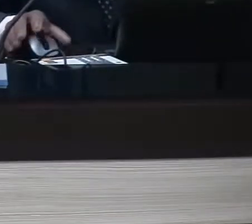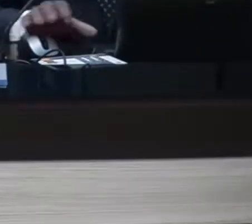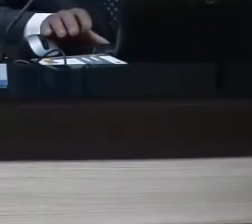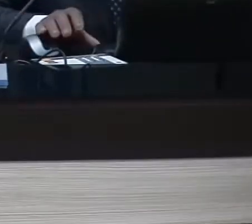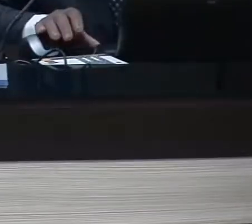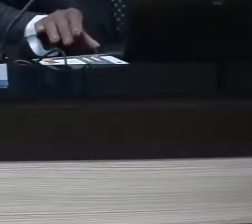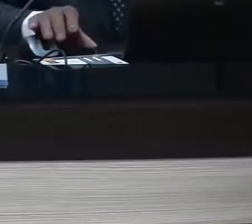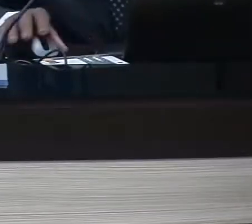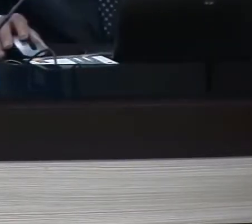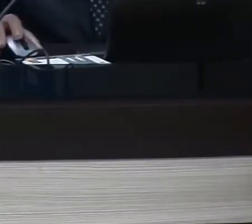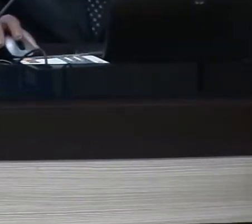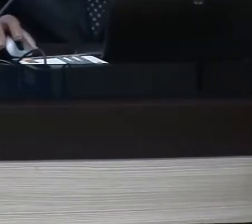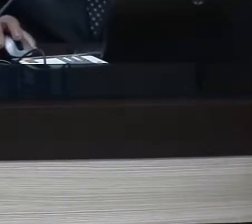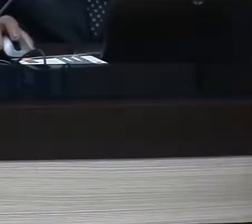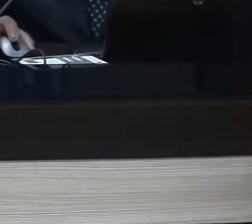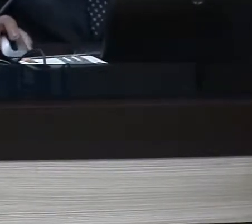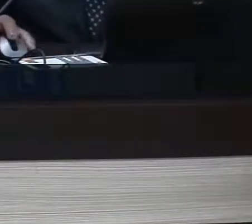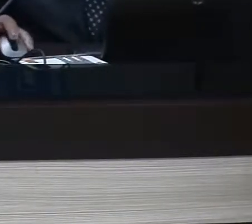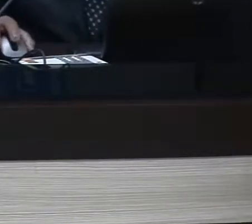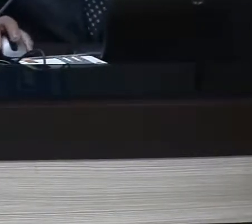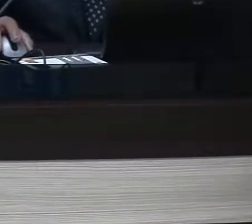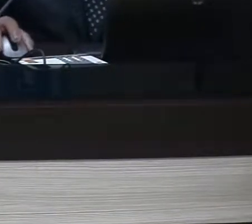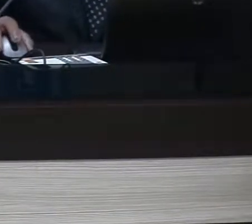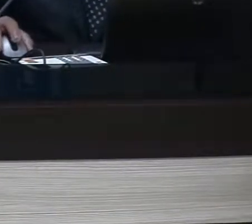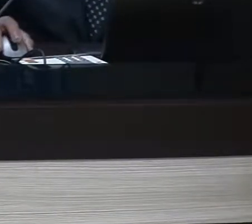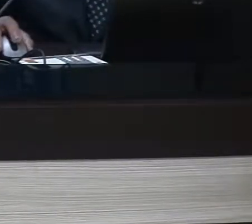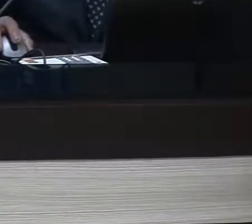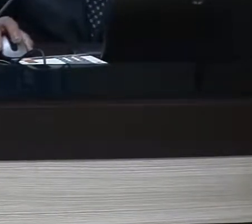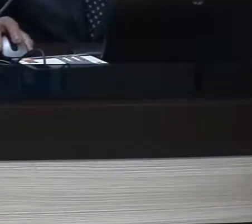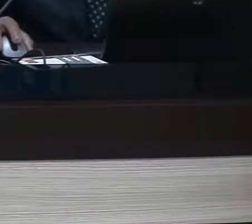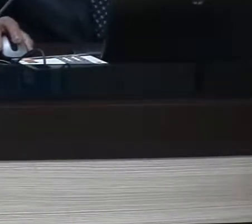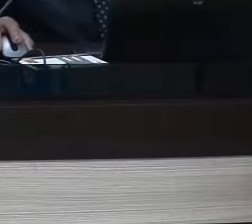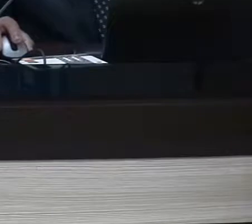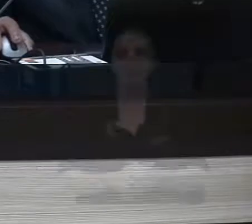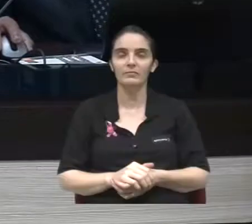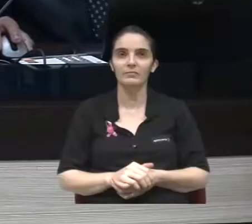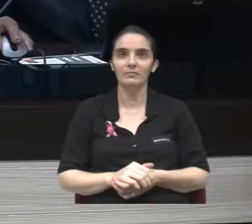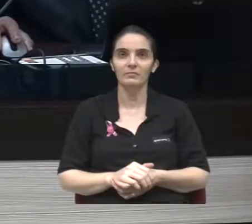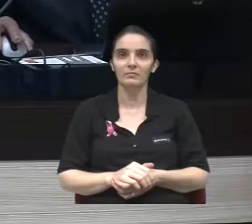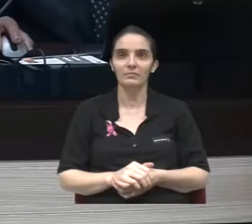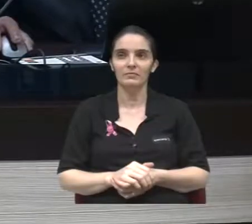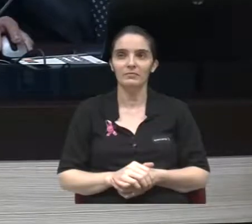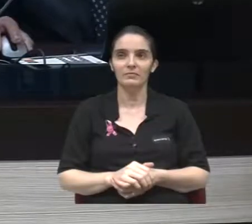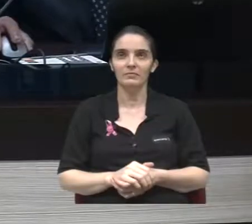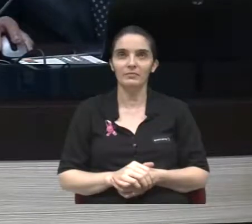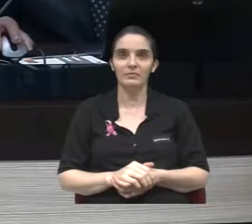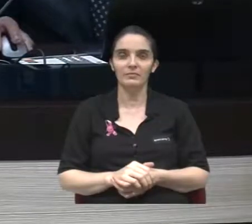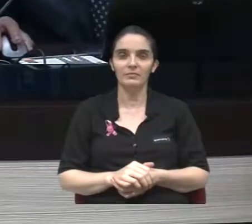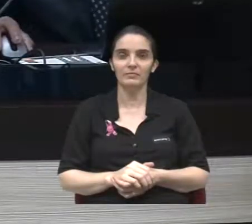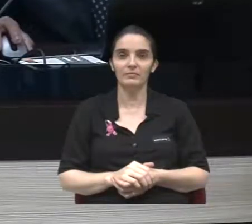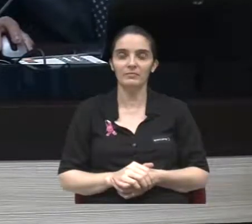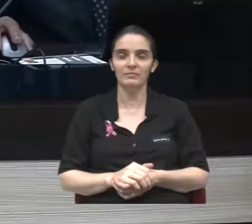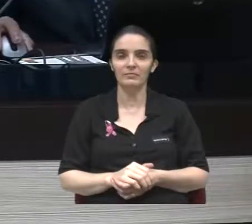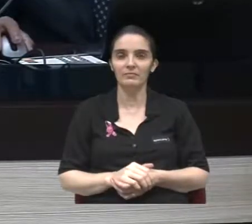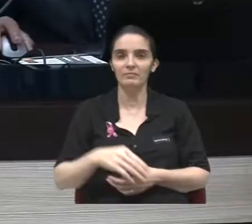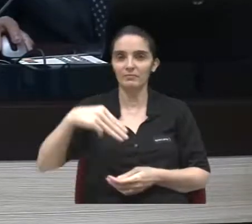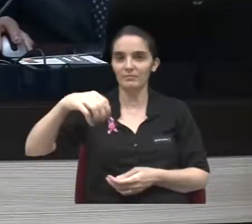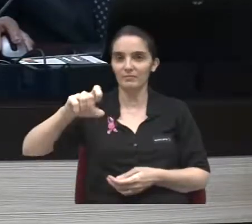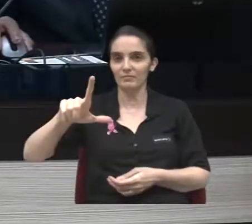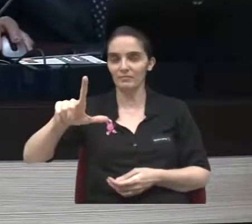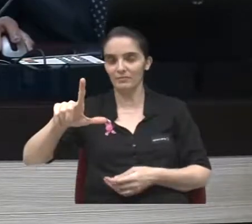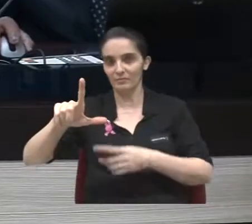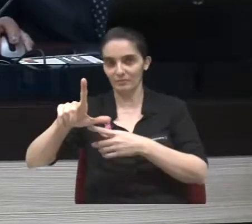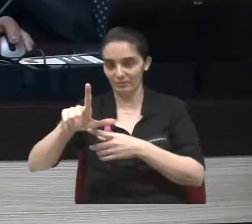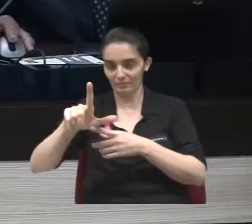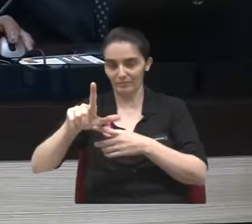Projeto de lei 93/2019 declara de utilidade pública municipal a MEL, Associação Missão Evangélica de